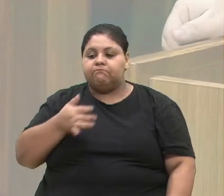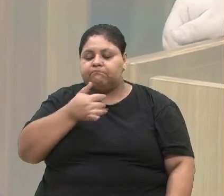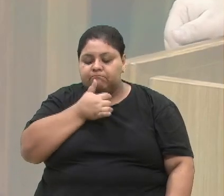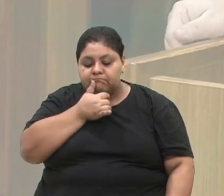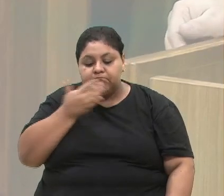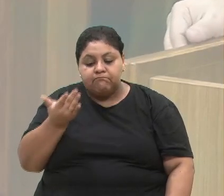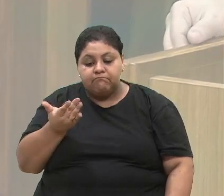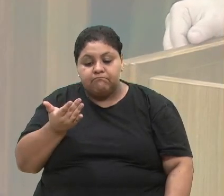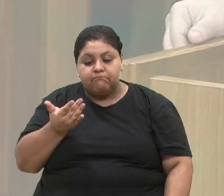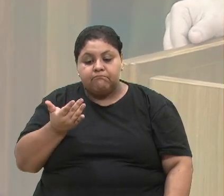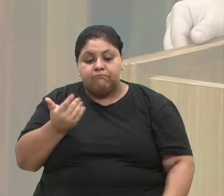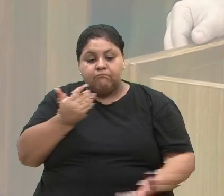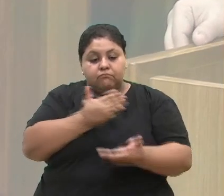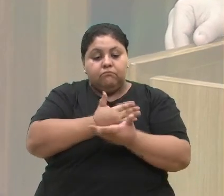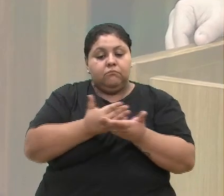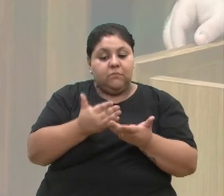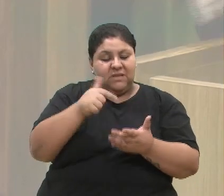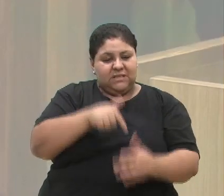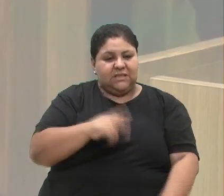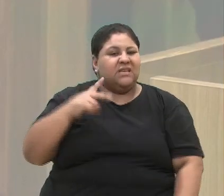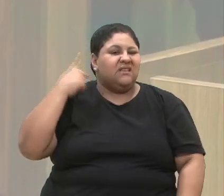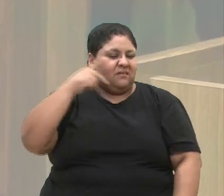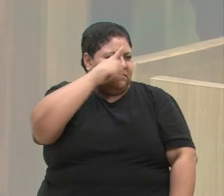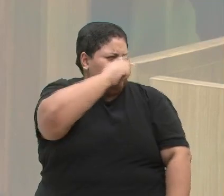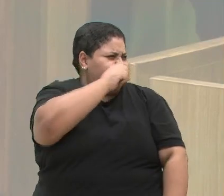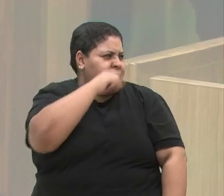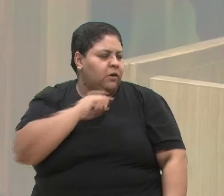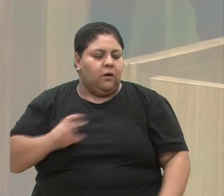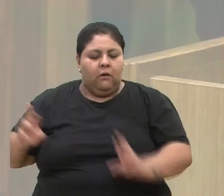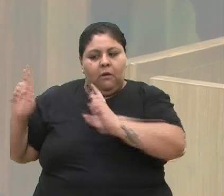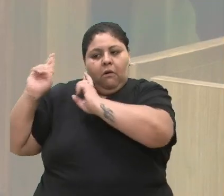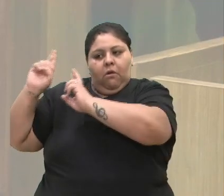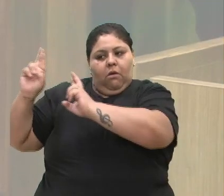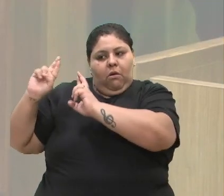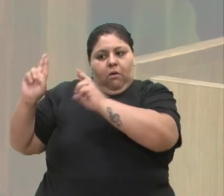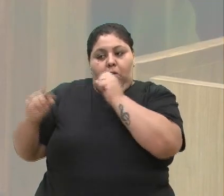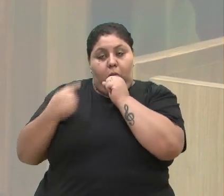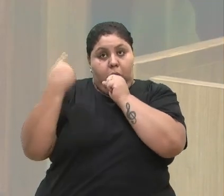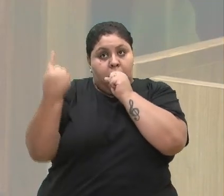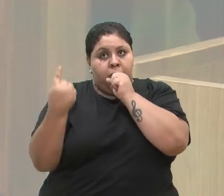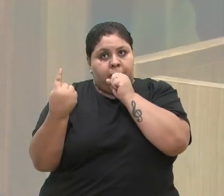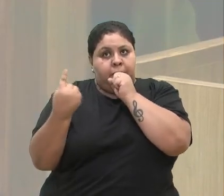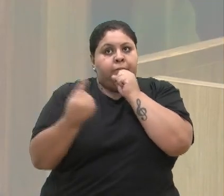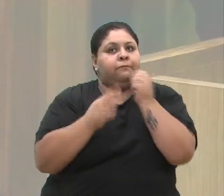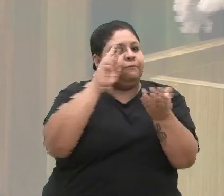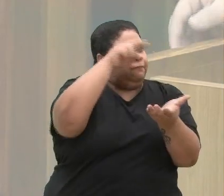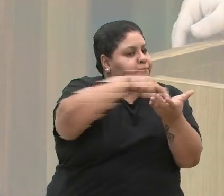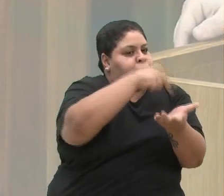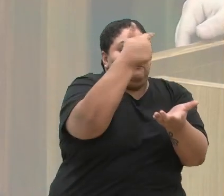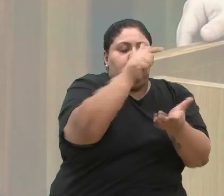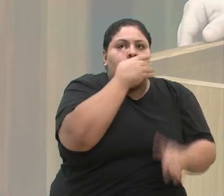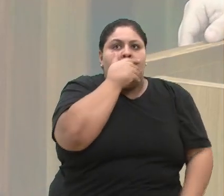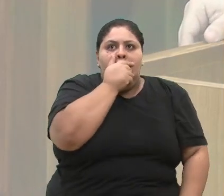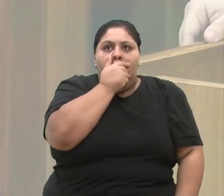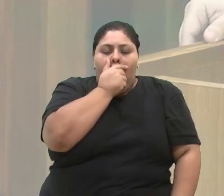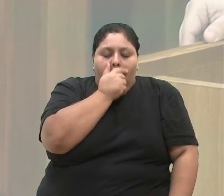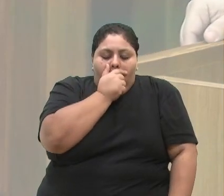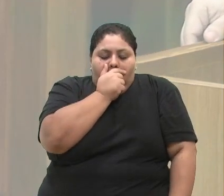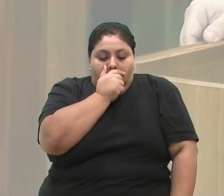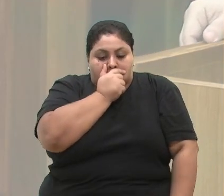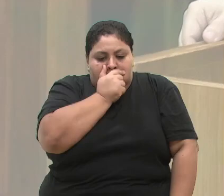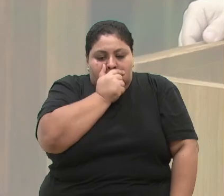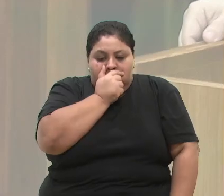Infelizmente, quando se entra aqui, vereador Fantinel, a esperança e a expectativa é uma, a realidade é outra.